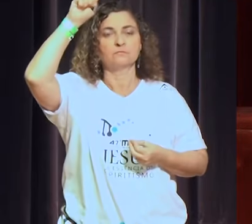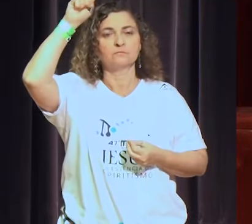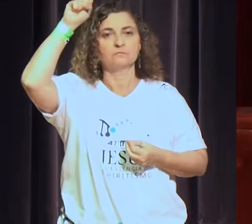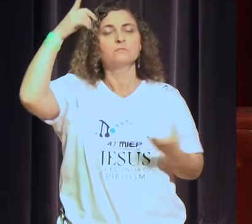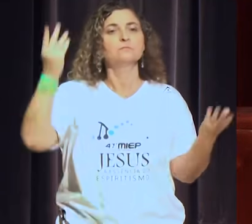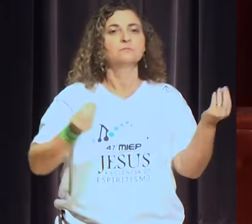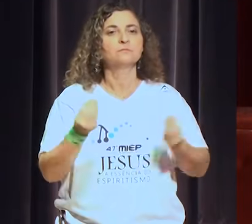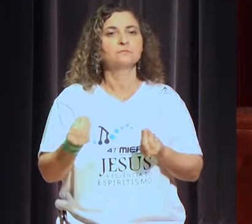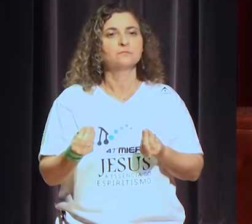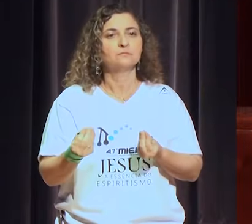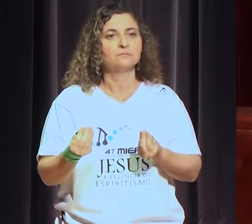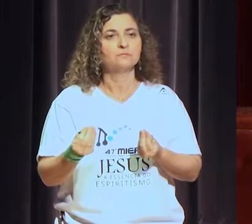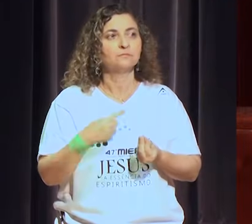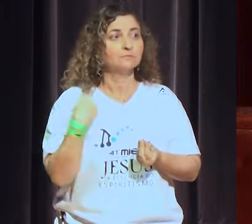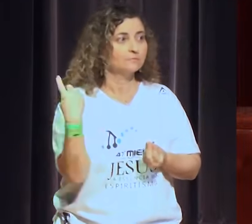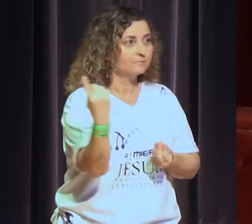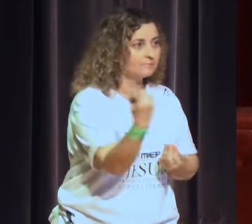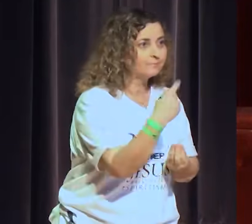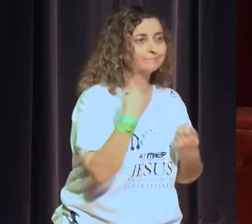Esse é um ponto para a gente pensar.